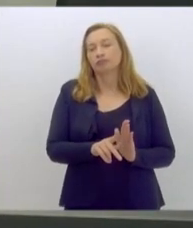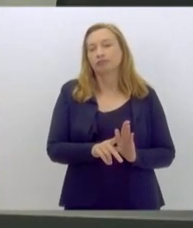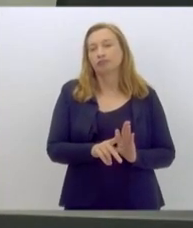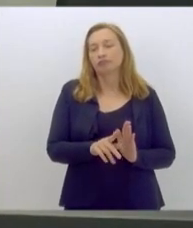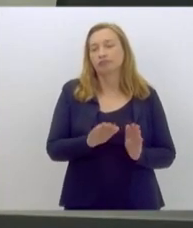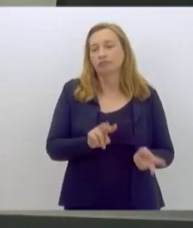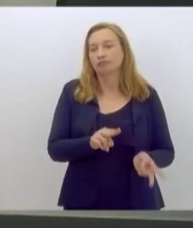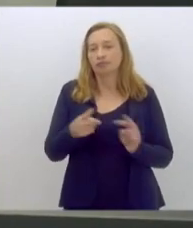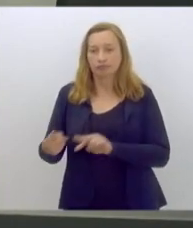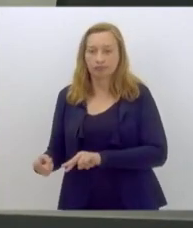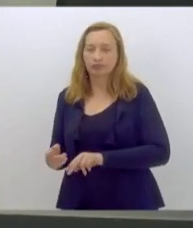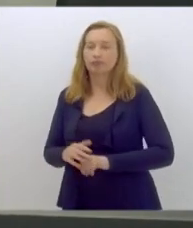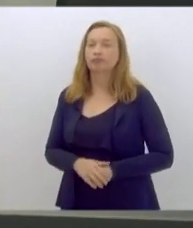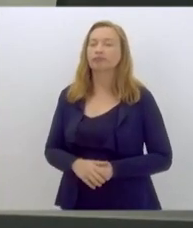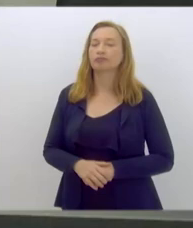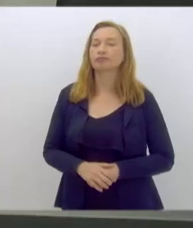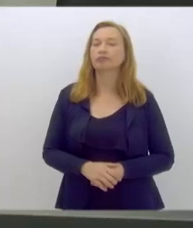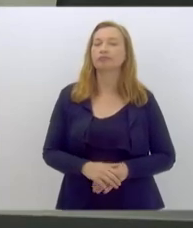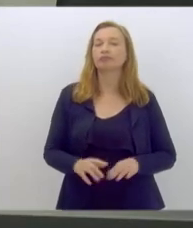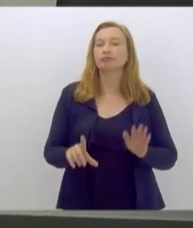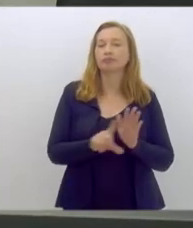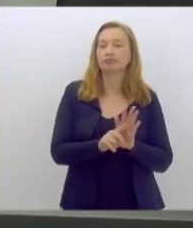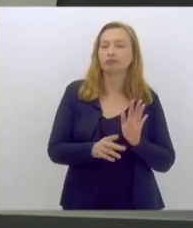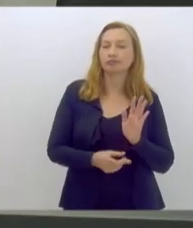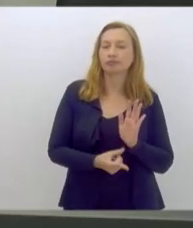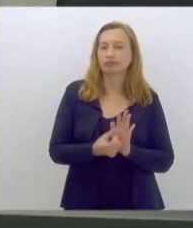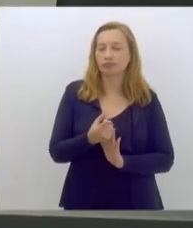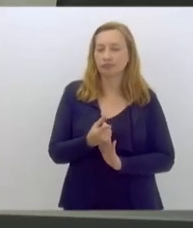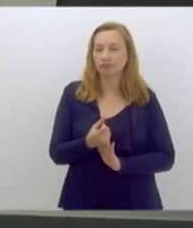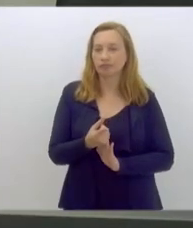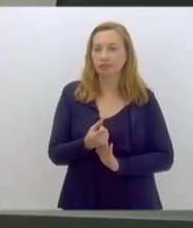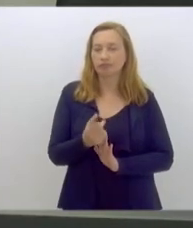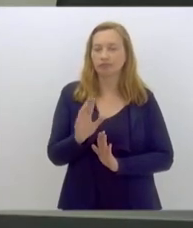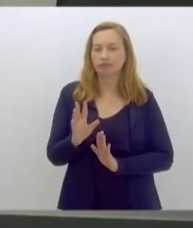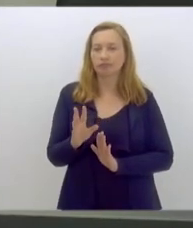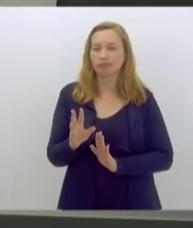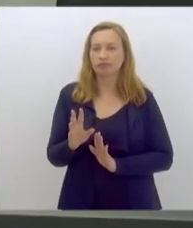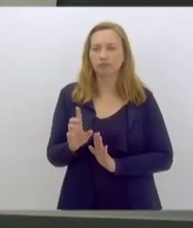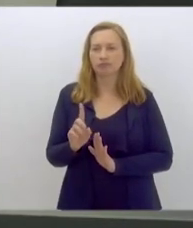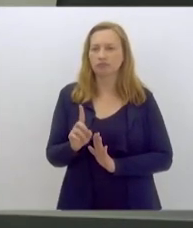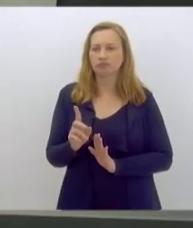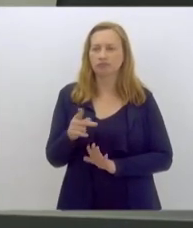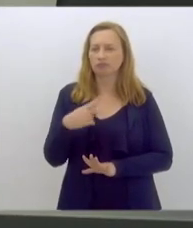com relação a LDO a gente não tinha a eleições